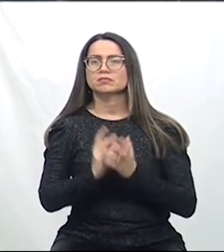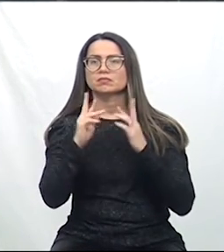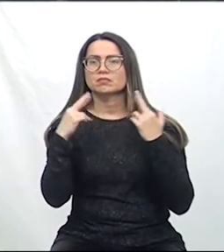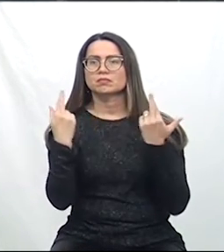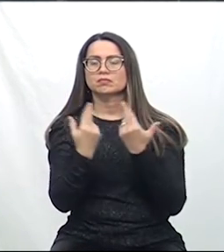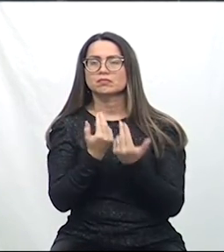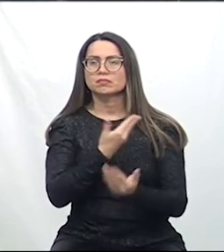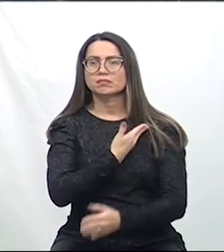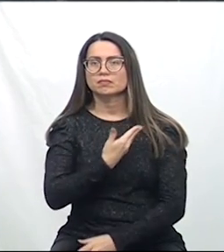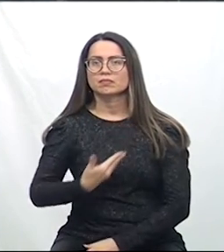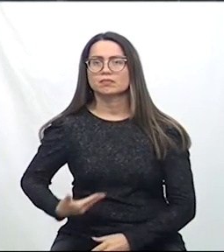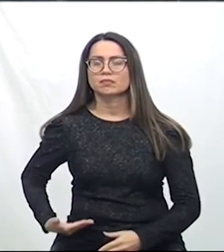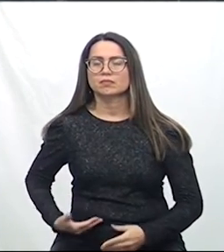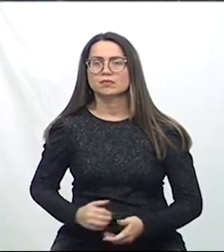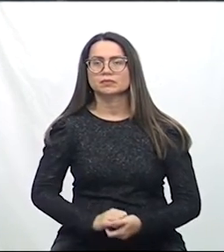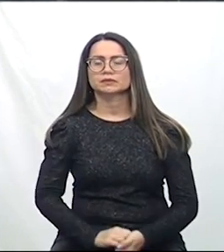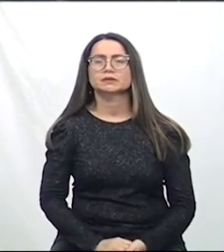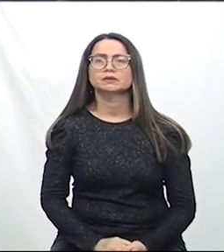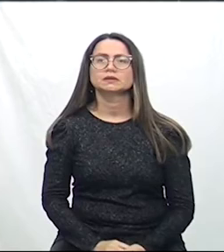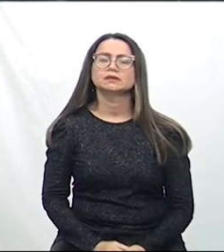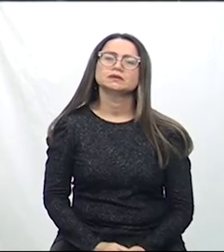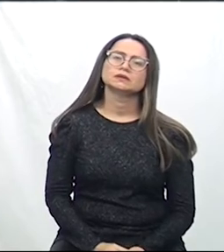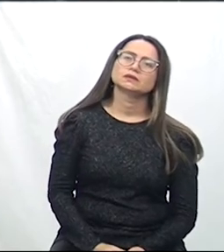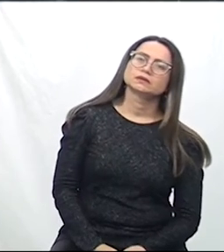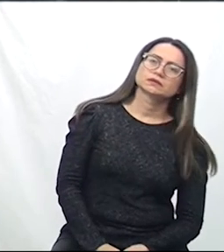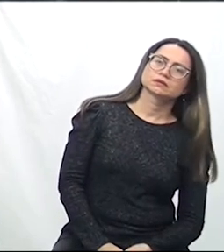Já deu todas as.